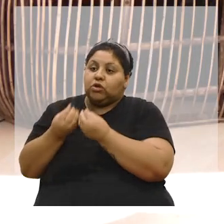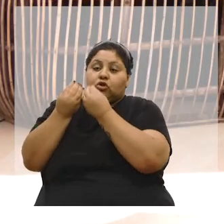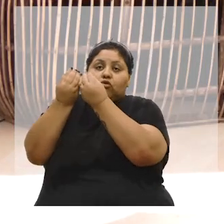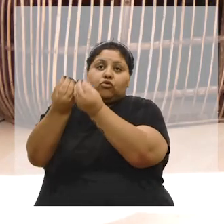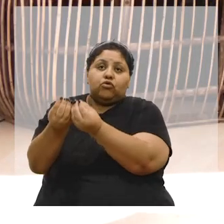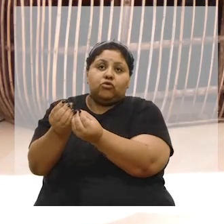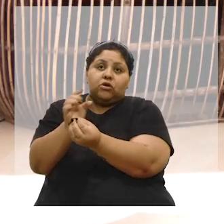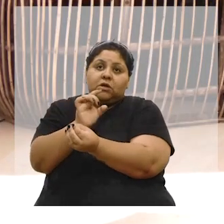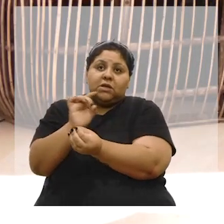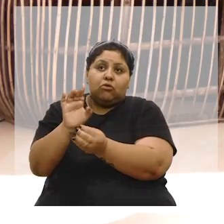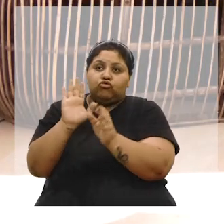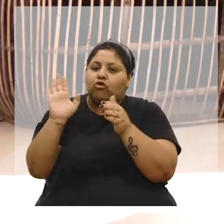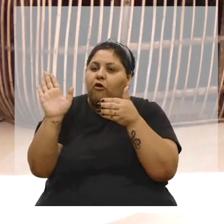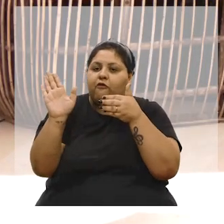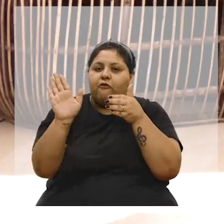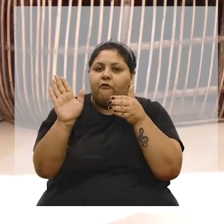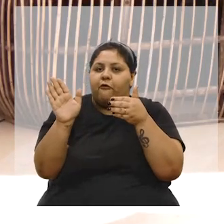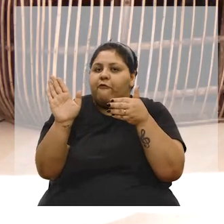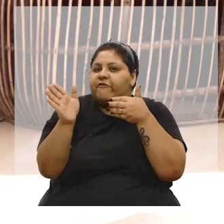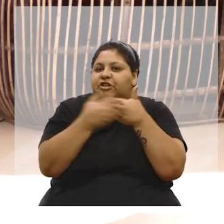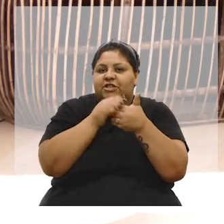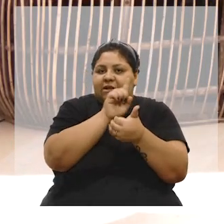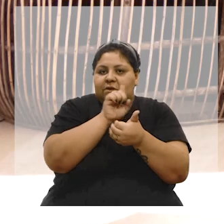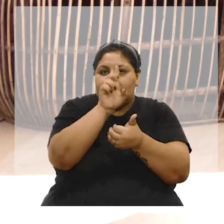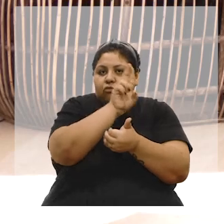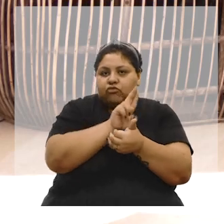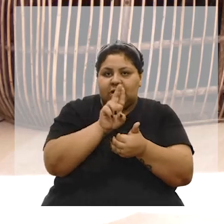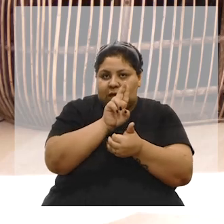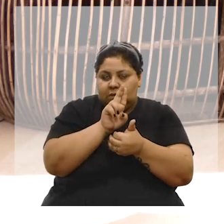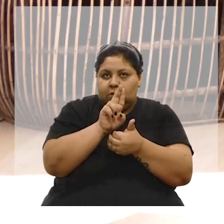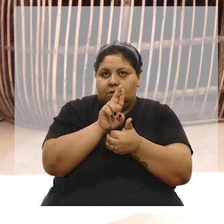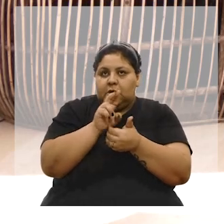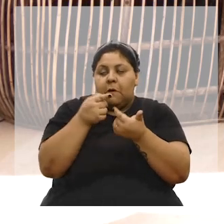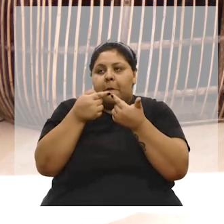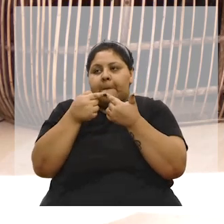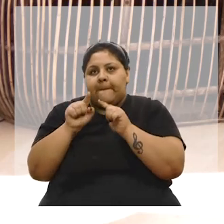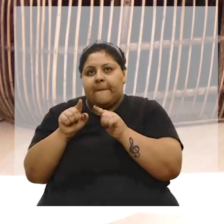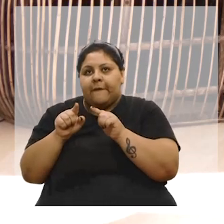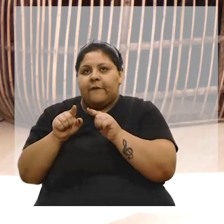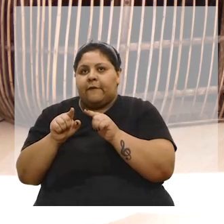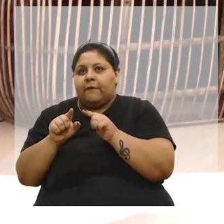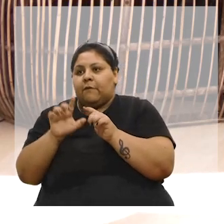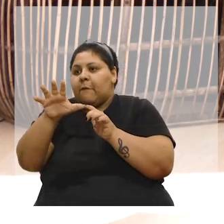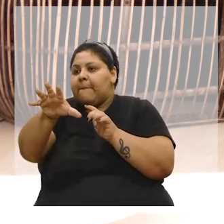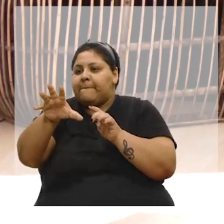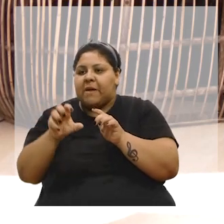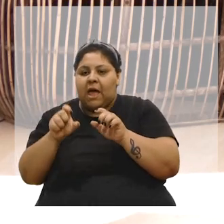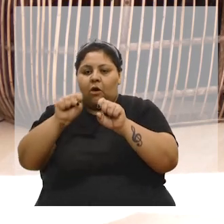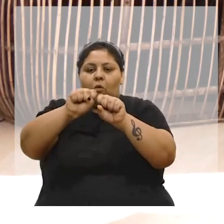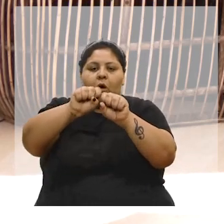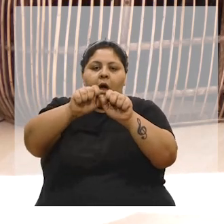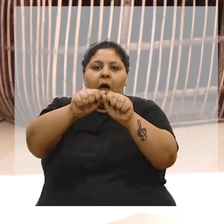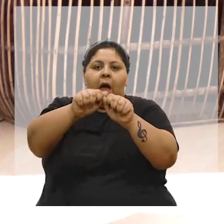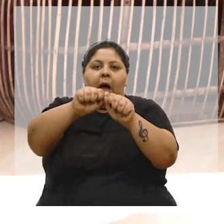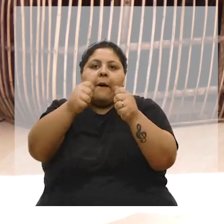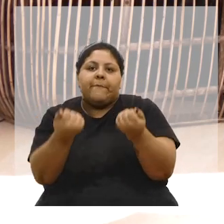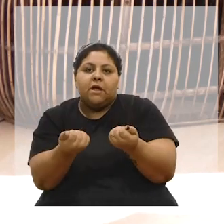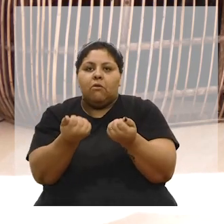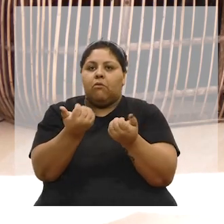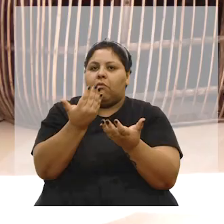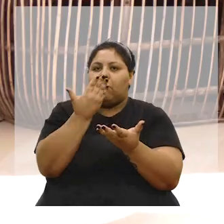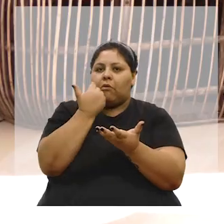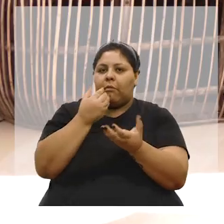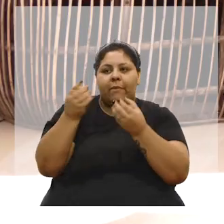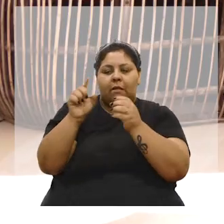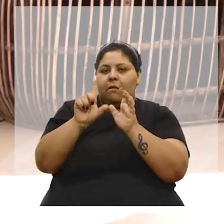é doado, a não ser as coisas que são fechadas, né? Que não foi consumido, assim. Mas, caso contrário, tudo que a gente pega, ou abrir um pacote, usar